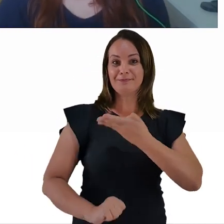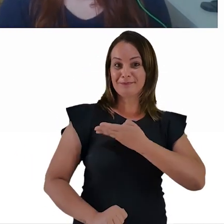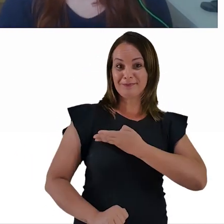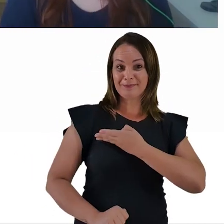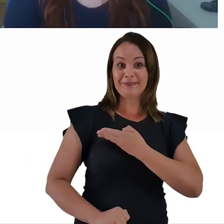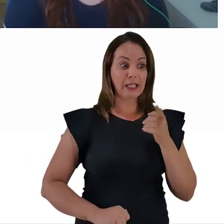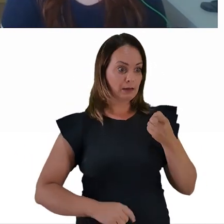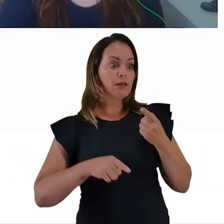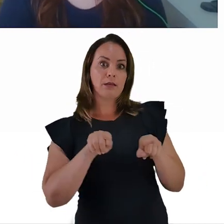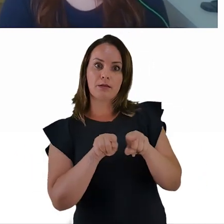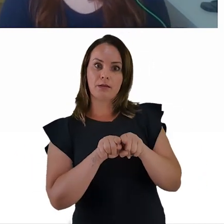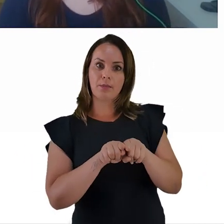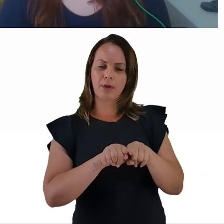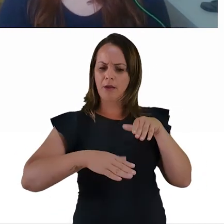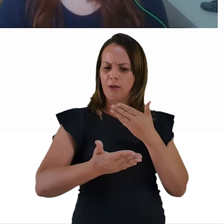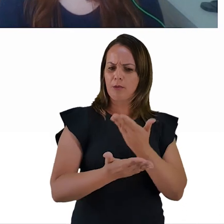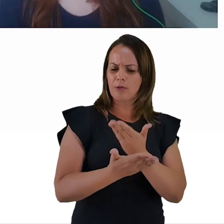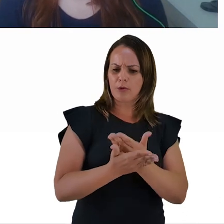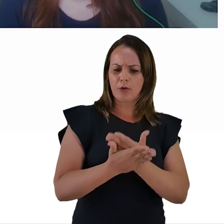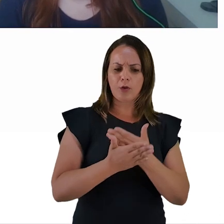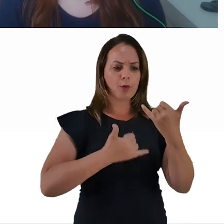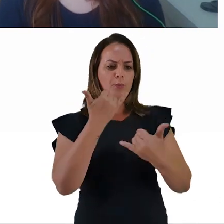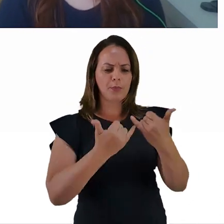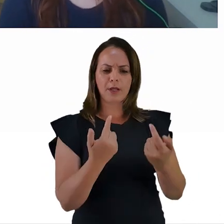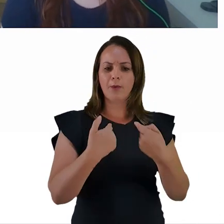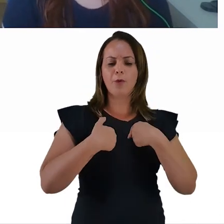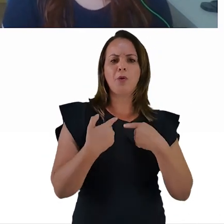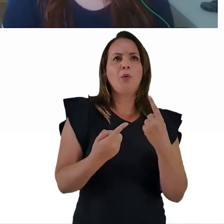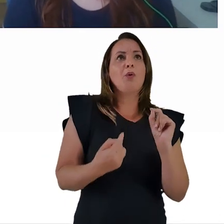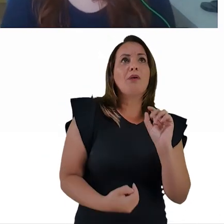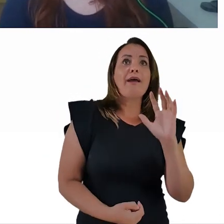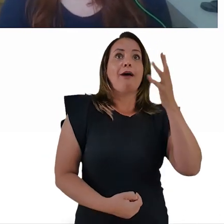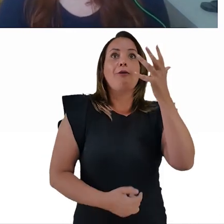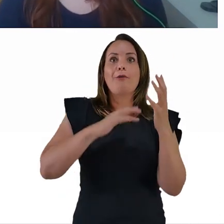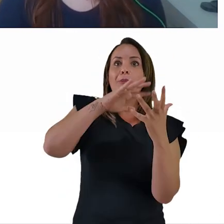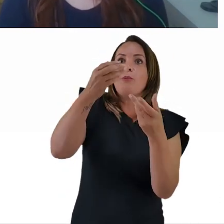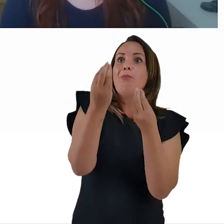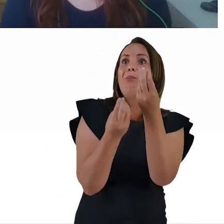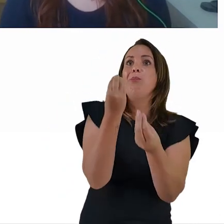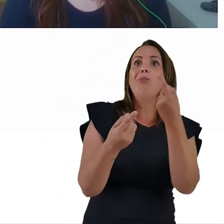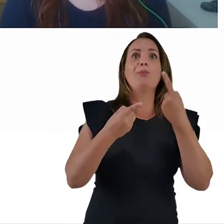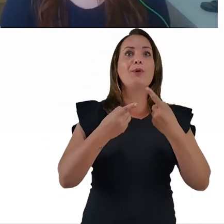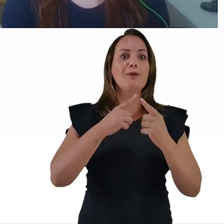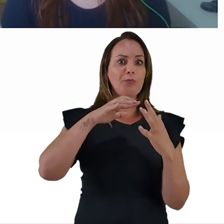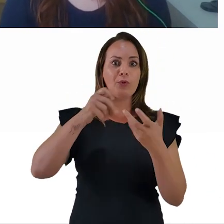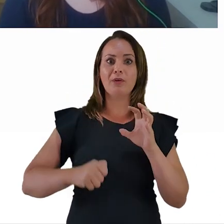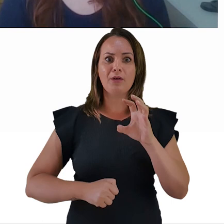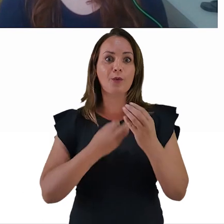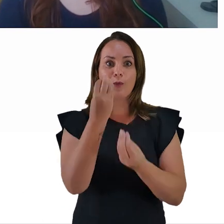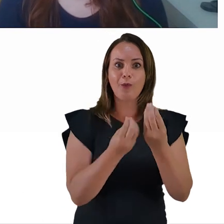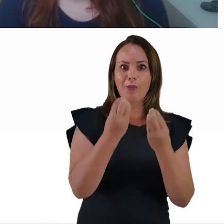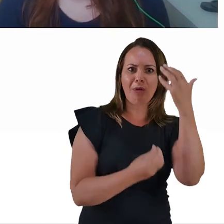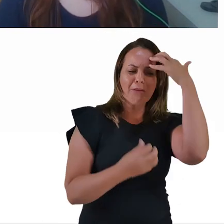comigo sobre o que está acontecendo com o mundo, por que o mundo é assim, como é que a gente pode entender melhor isso, o que a gente pode fazer para descobrir tal